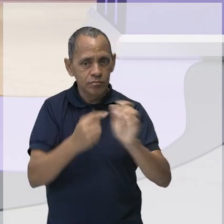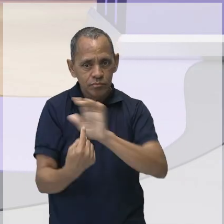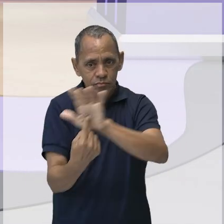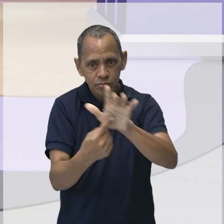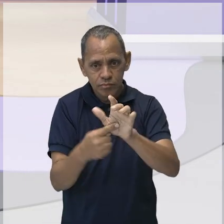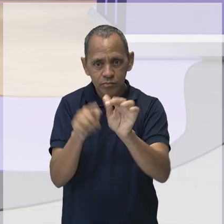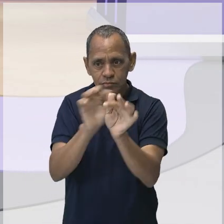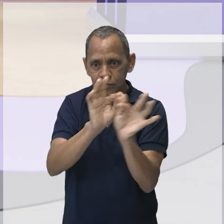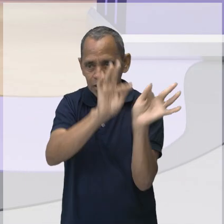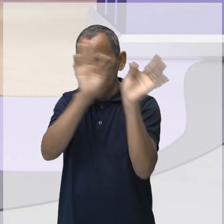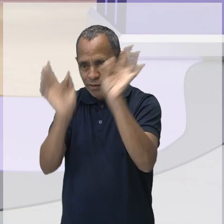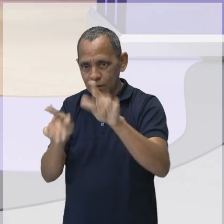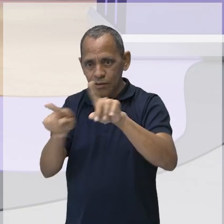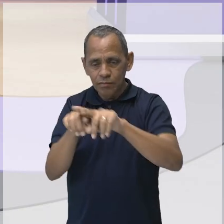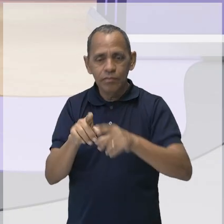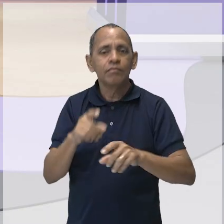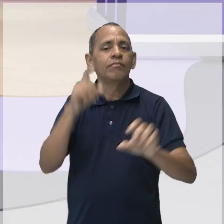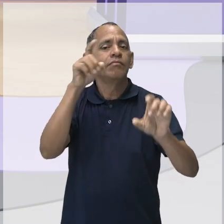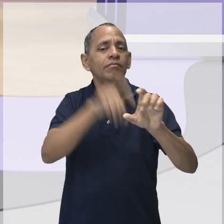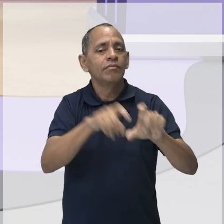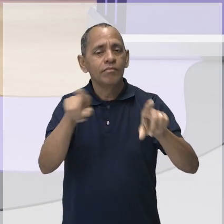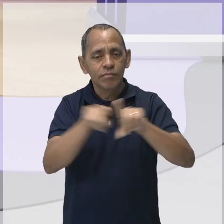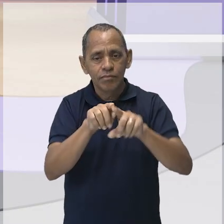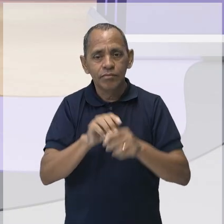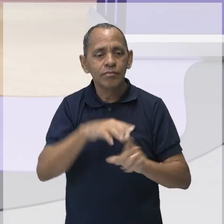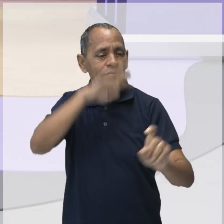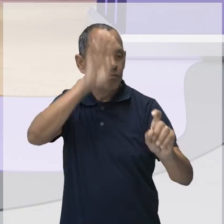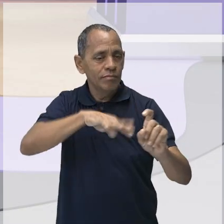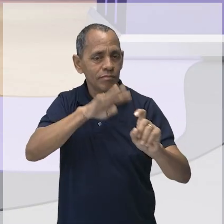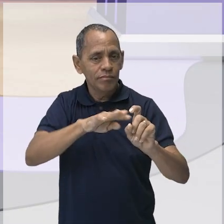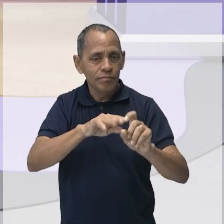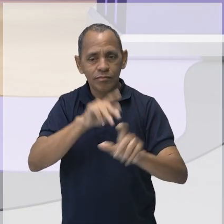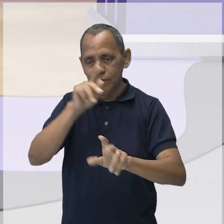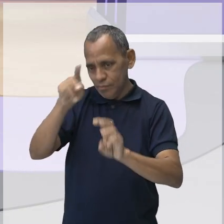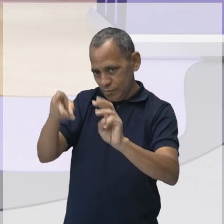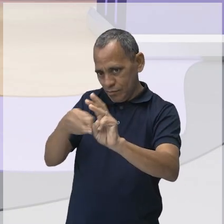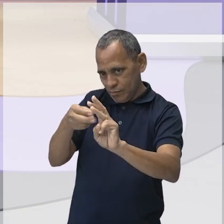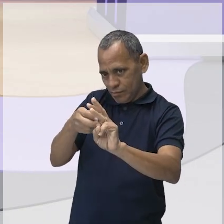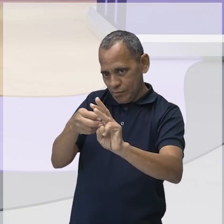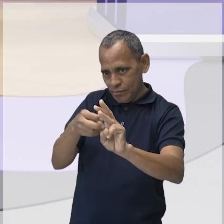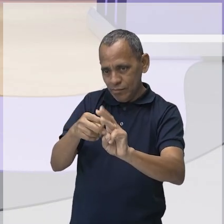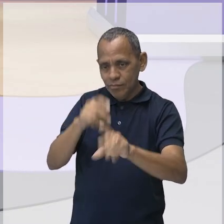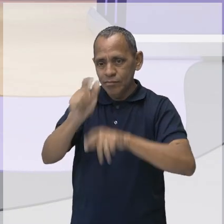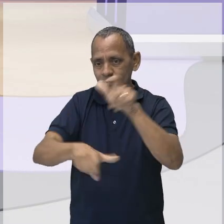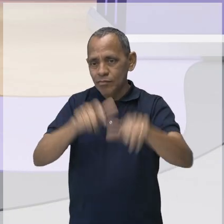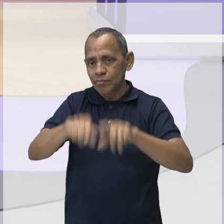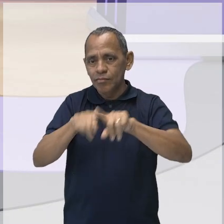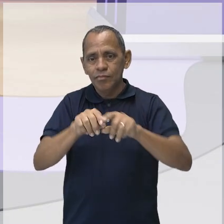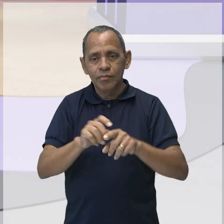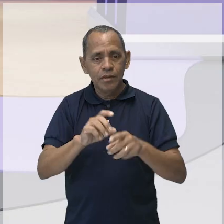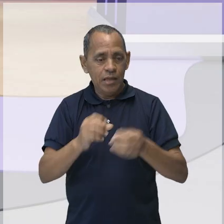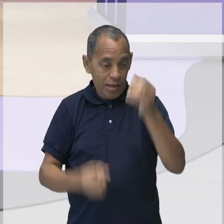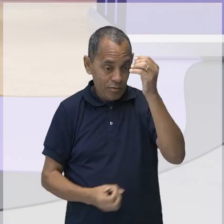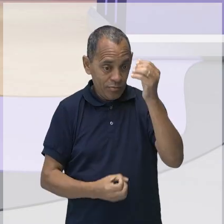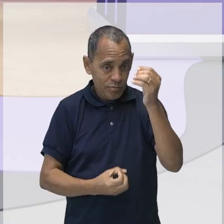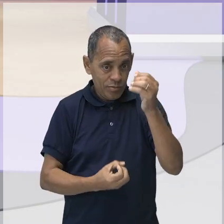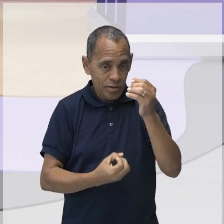vídeo pertence à mitologia desse povo indígena. Nhamandu, como eu falei, ele é o Deus